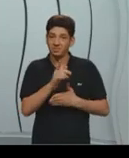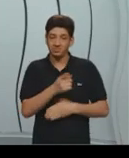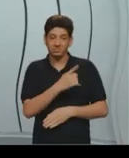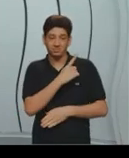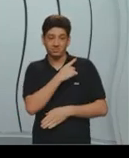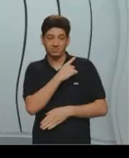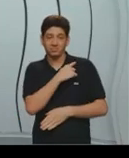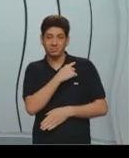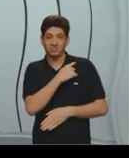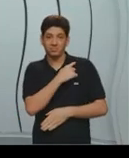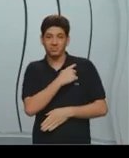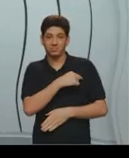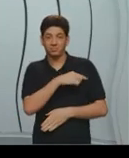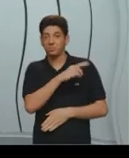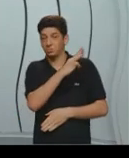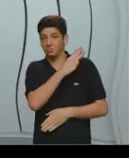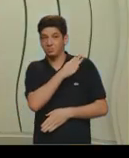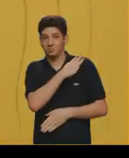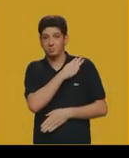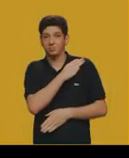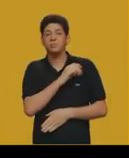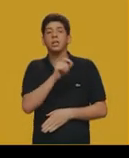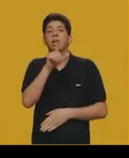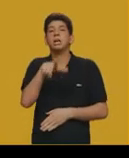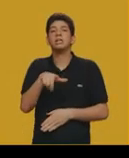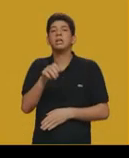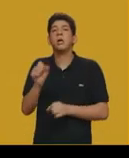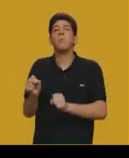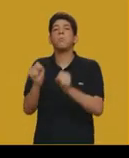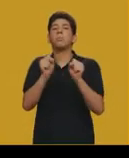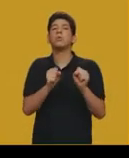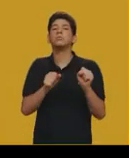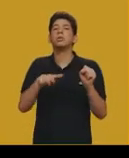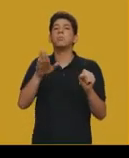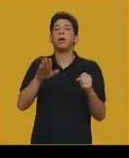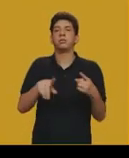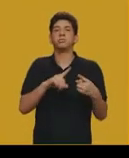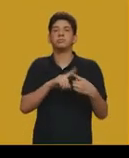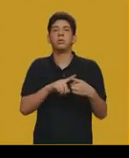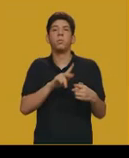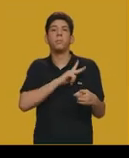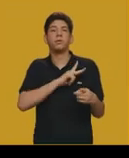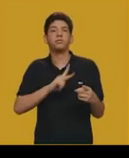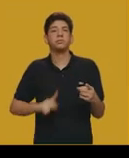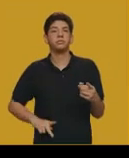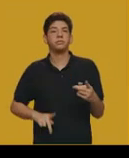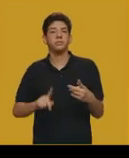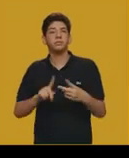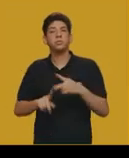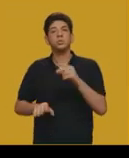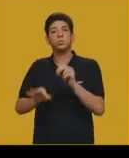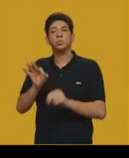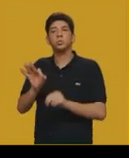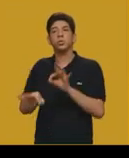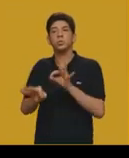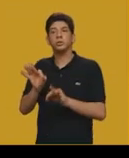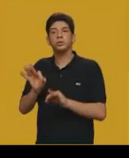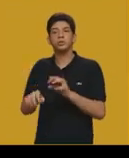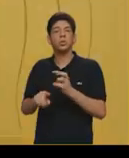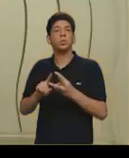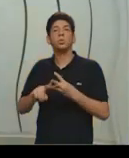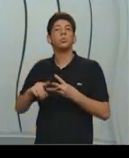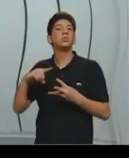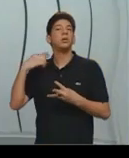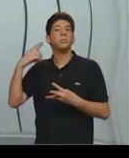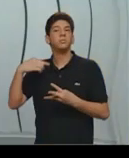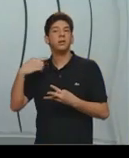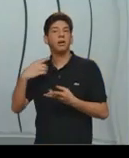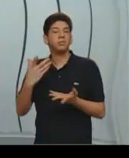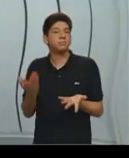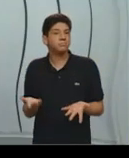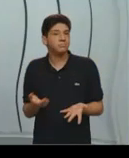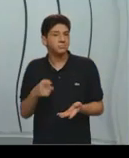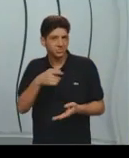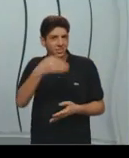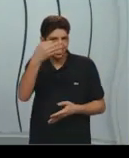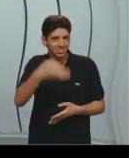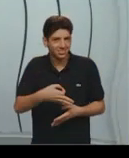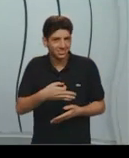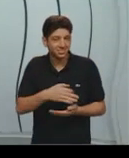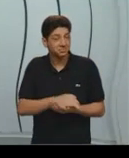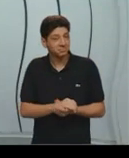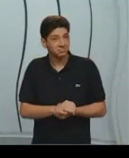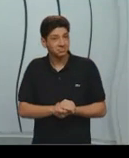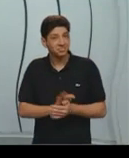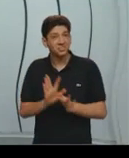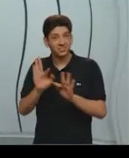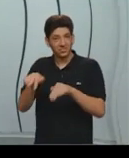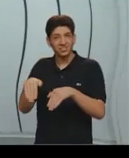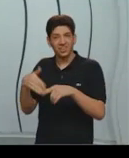quem tem mais poder, o presidente, os juízes ou os deputados? Será que você acertou essa questão lá? Vamos tentar que até o final da aula a